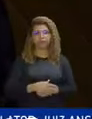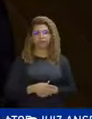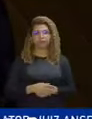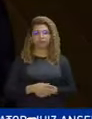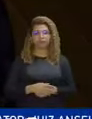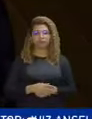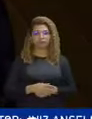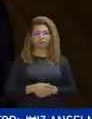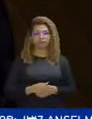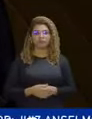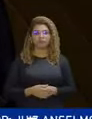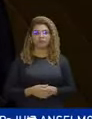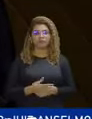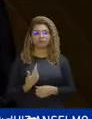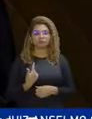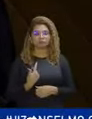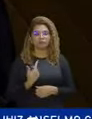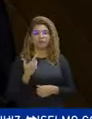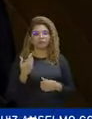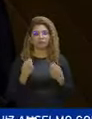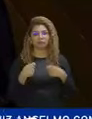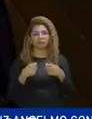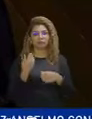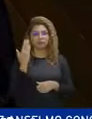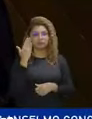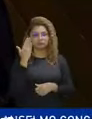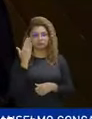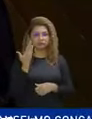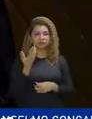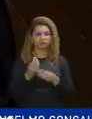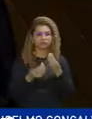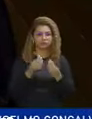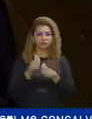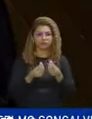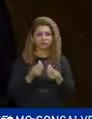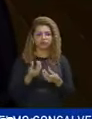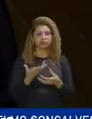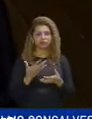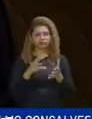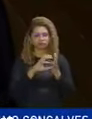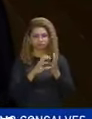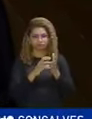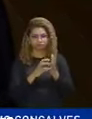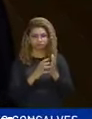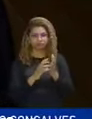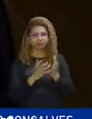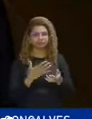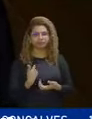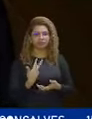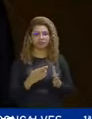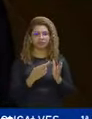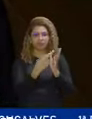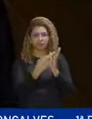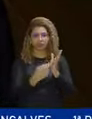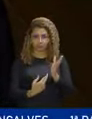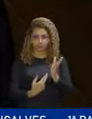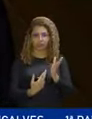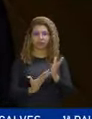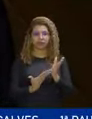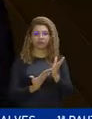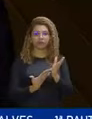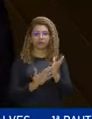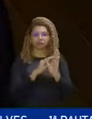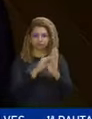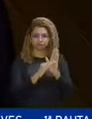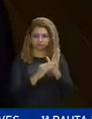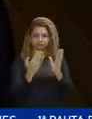4969-2015. Nesse sentido, neste efeito, busca-se saber se a agremiação está apta a ter regularizado a sua situação de inadimplência perante a